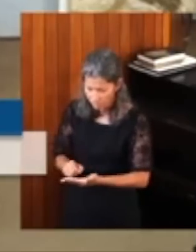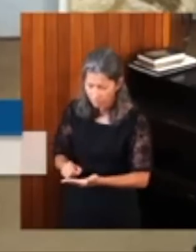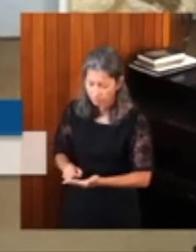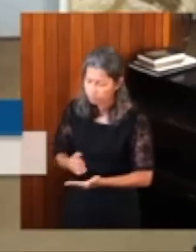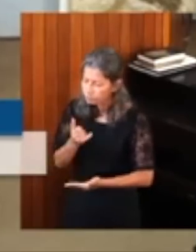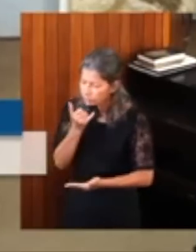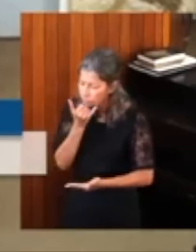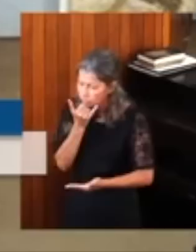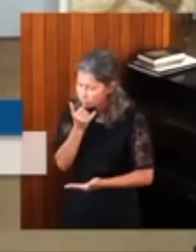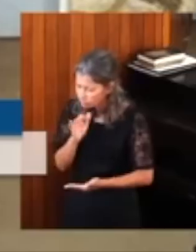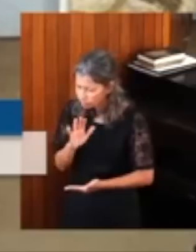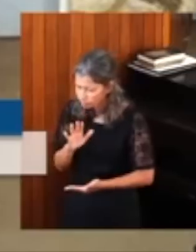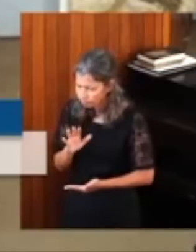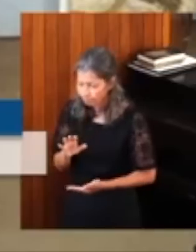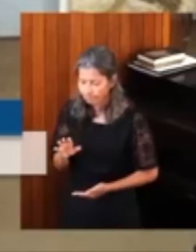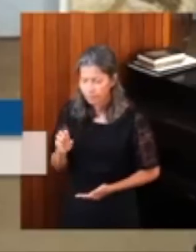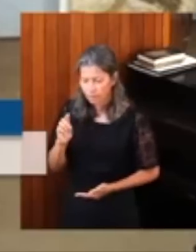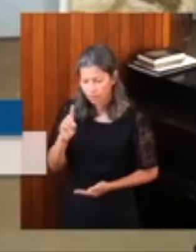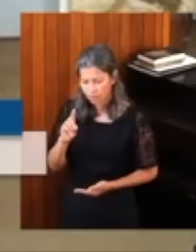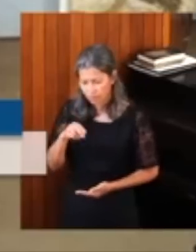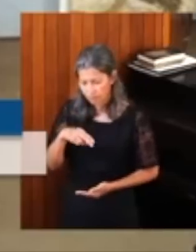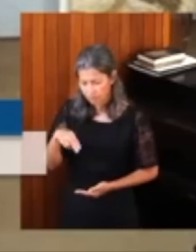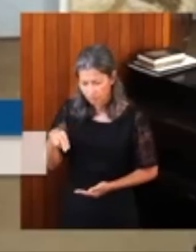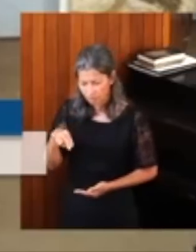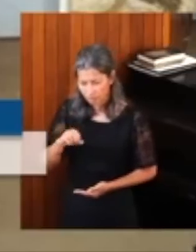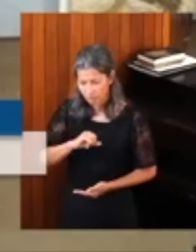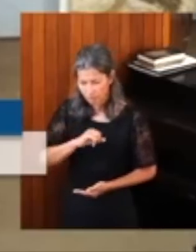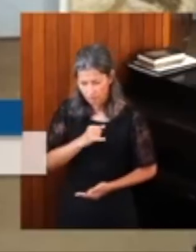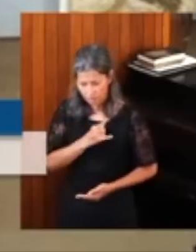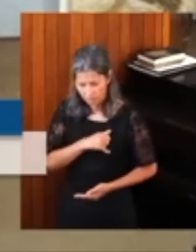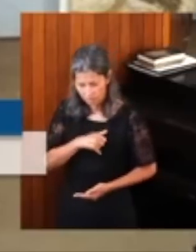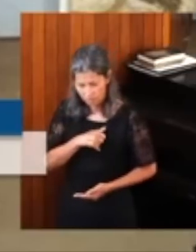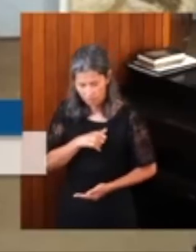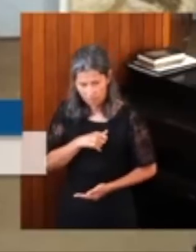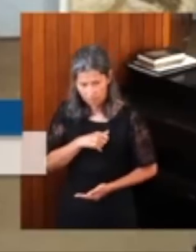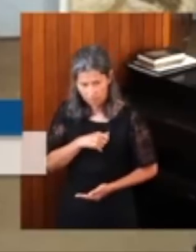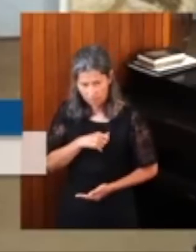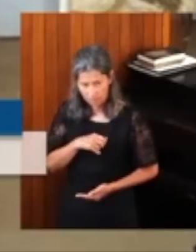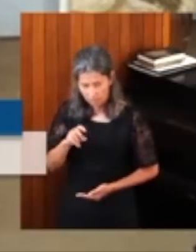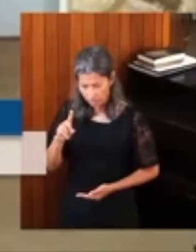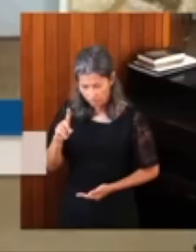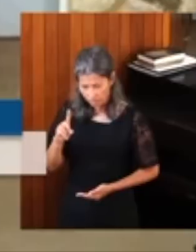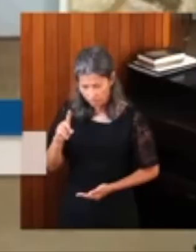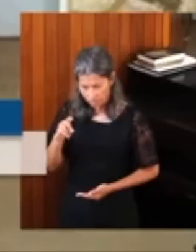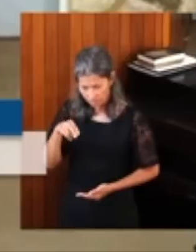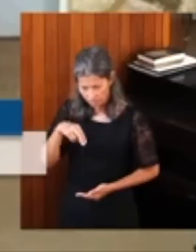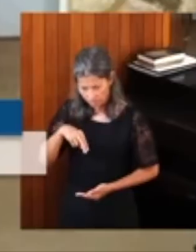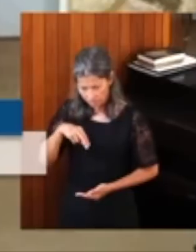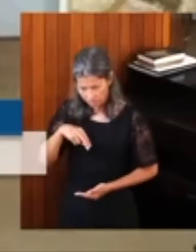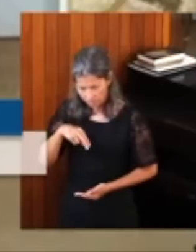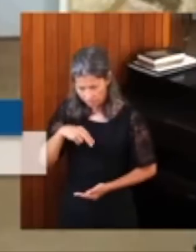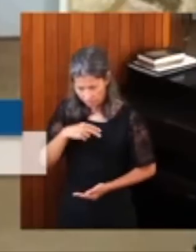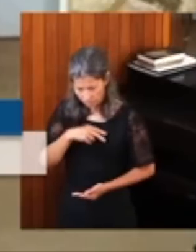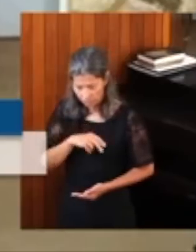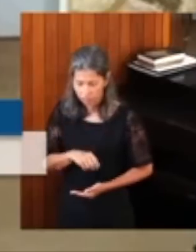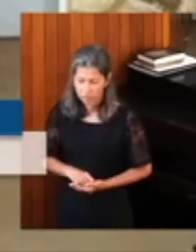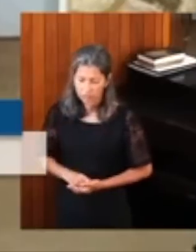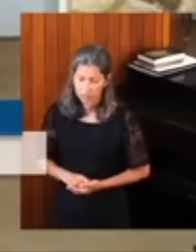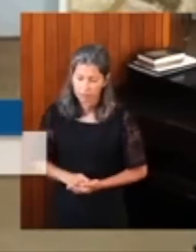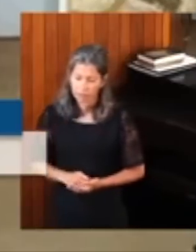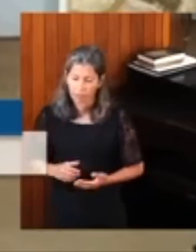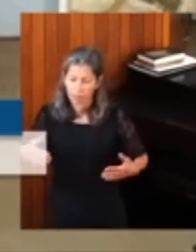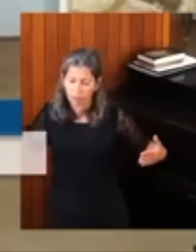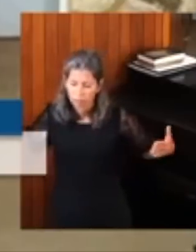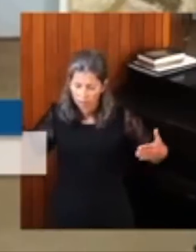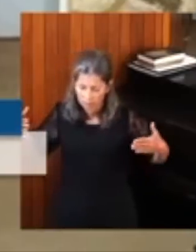falaram, não escreva nada. Então o anjo que vi em pé sobre o mar e sobre a terra, levantou a mão direita